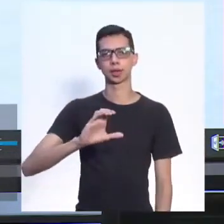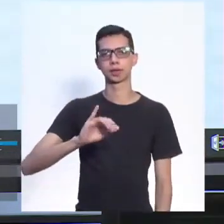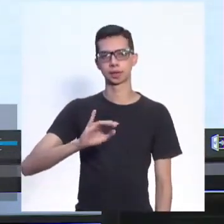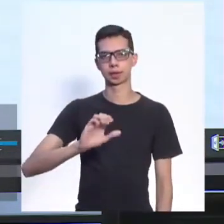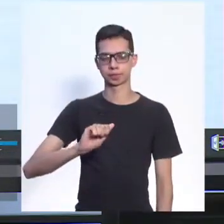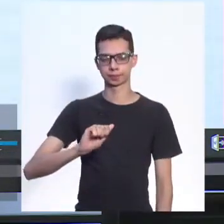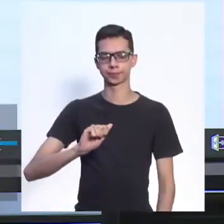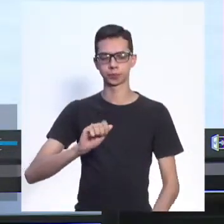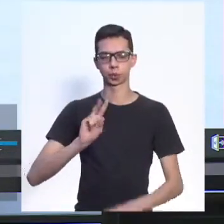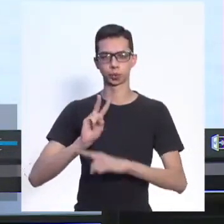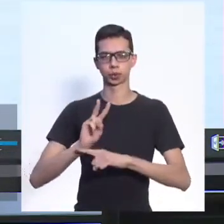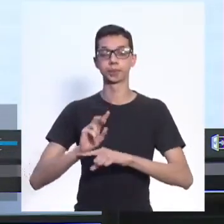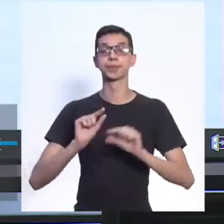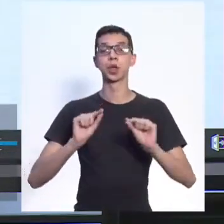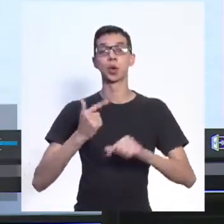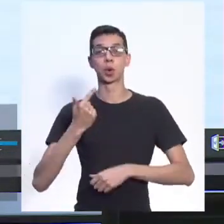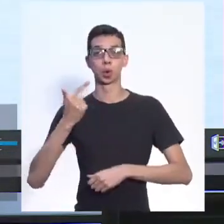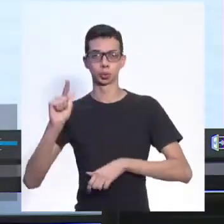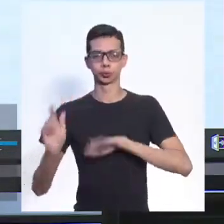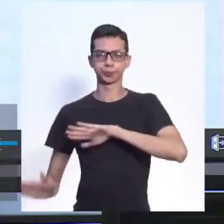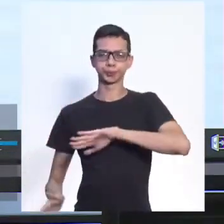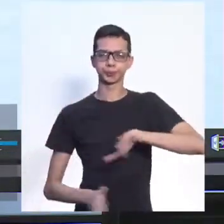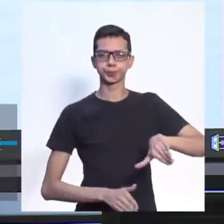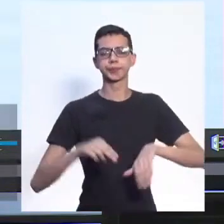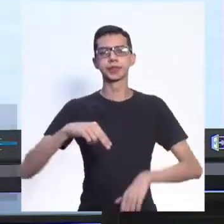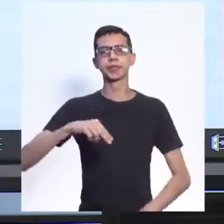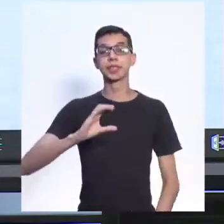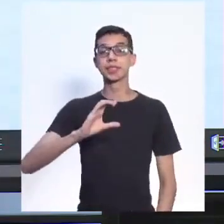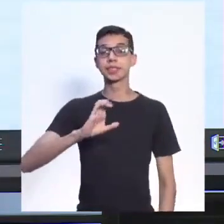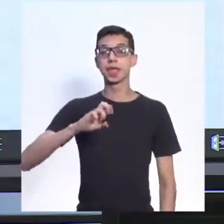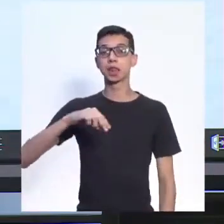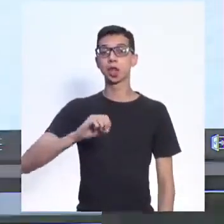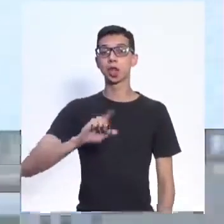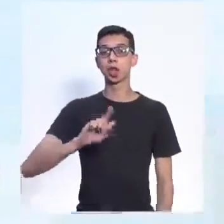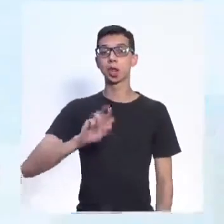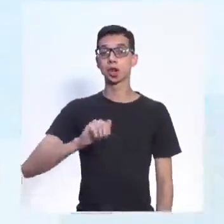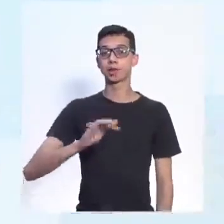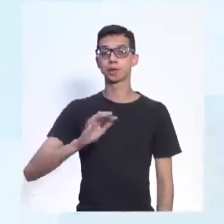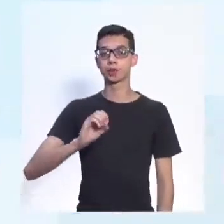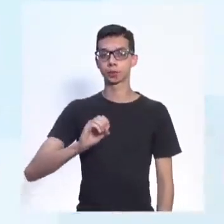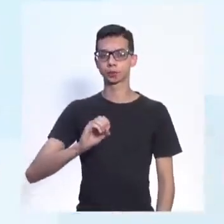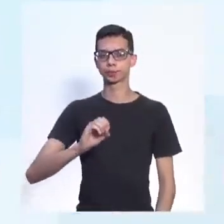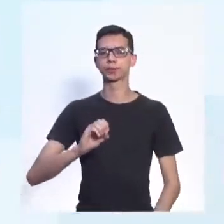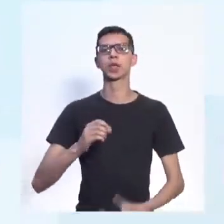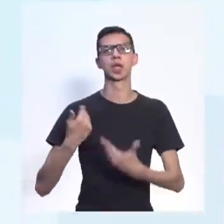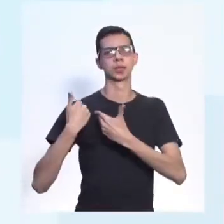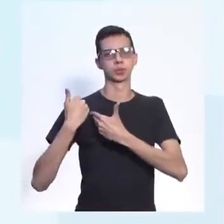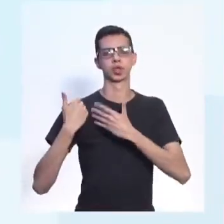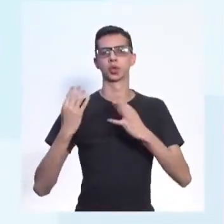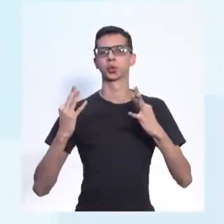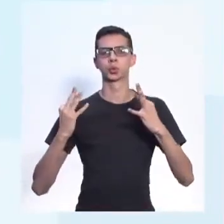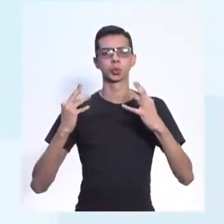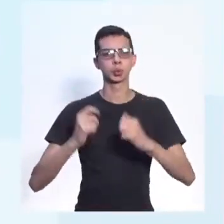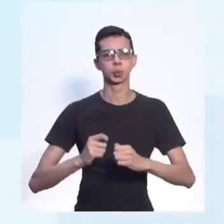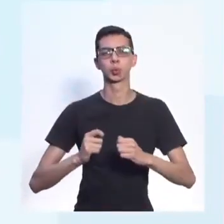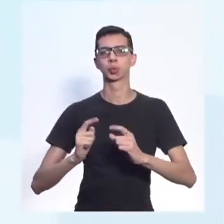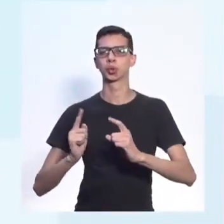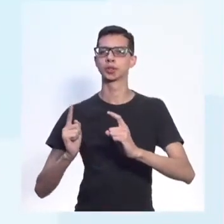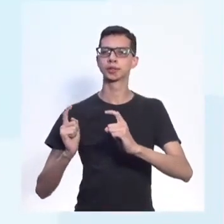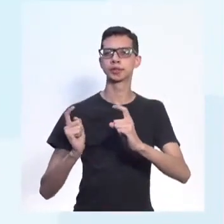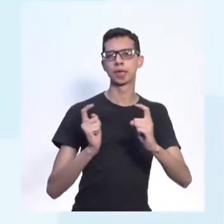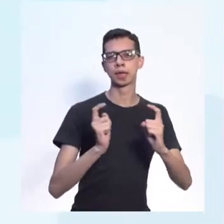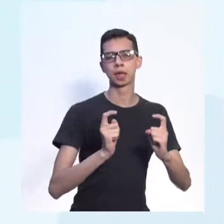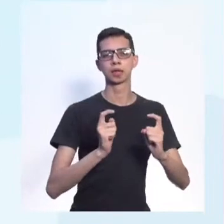cenógrafo também é muito importante, porque ele é responsável pela assinatura de todos os cenários, cicloramas e demais elementos cênicos